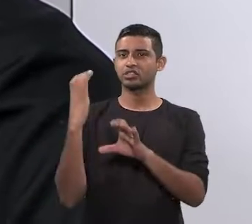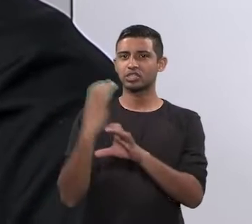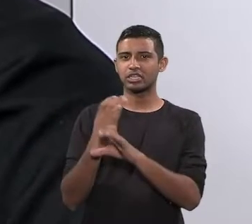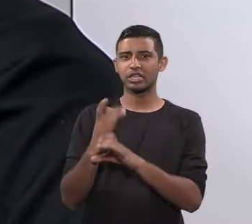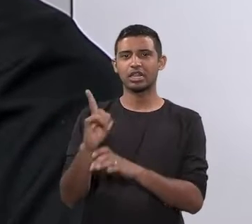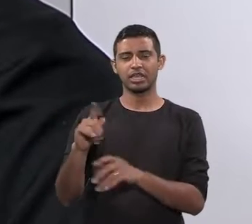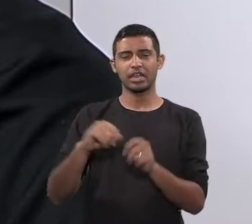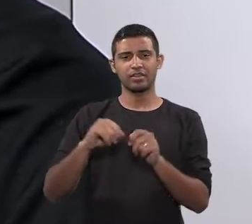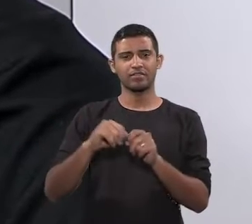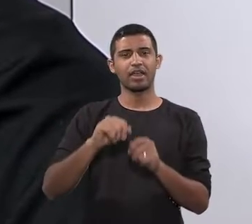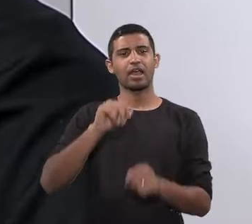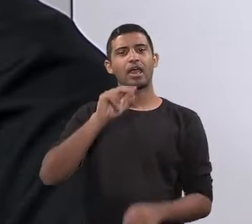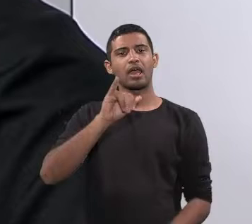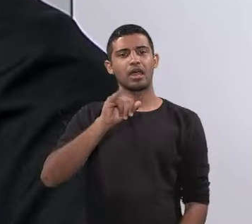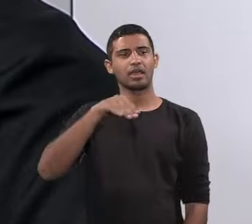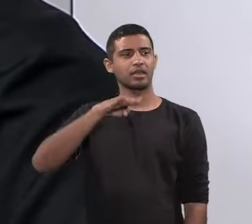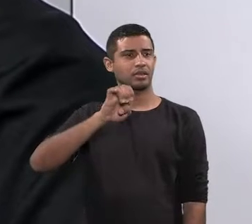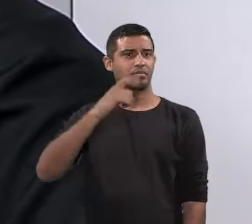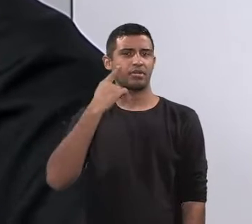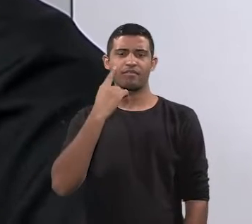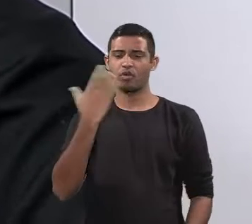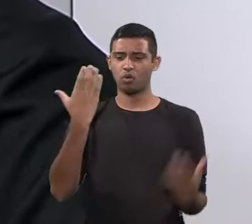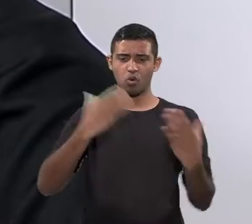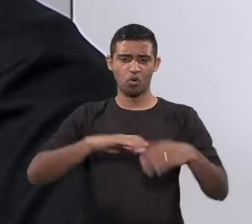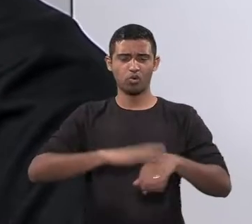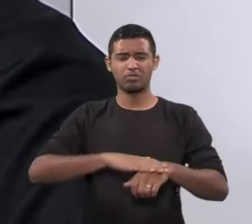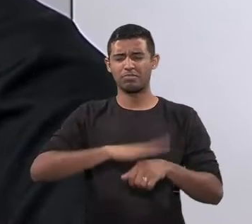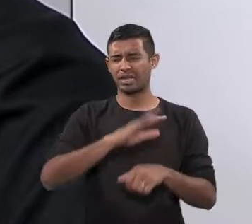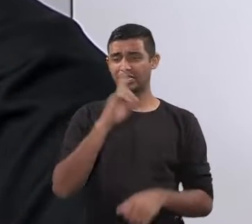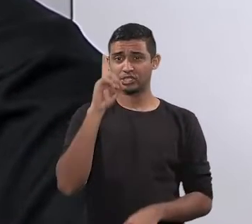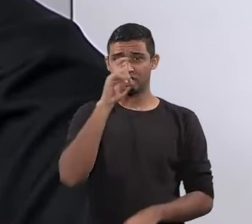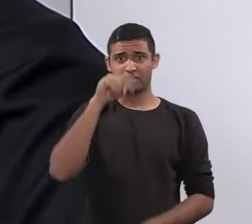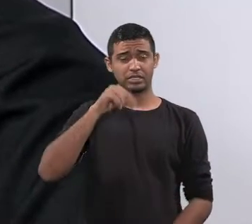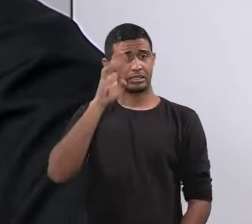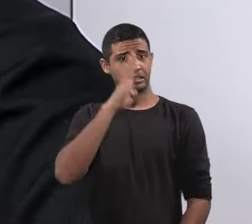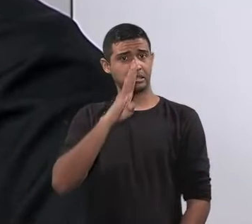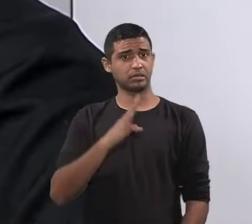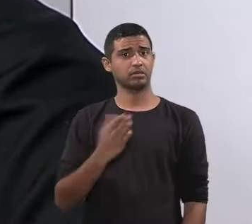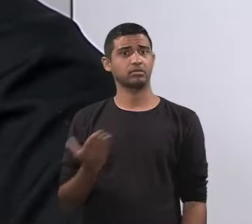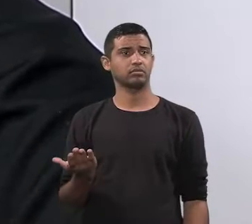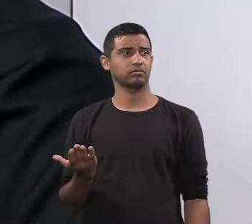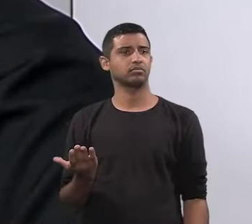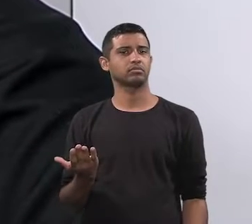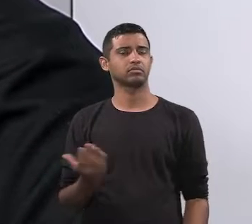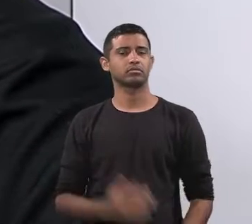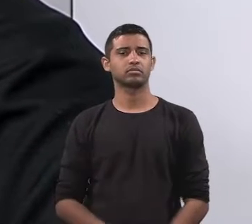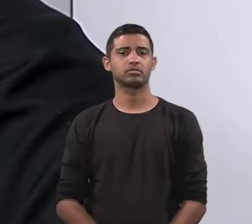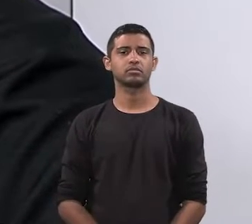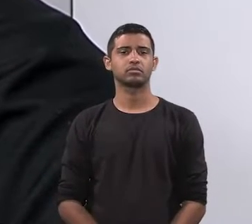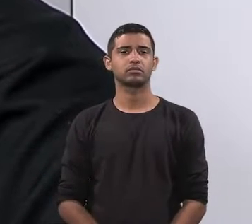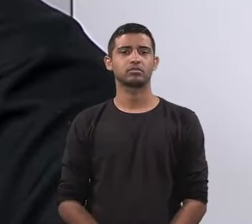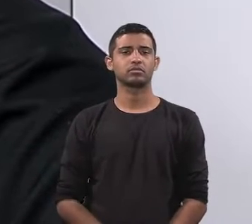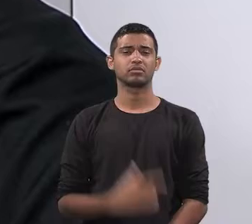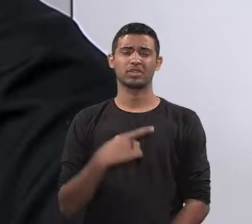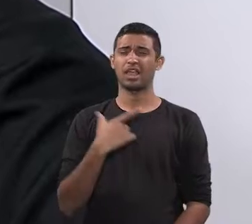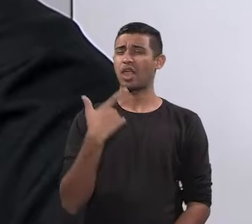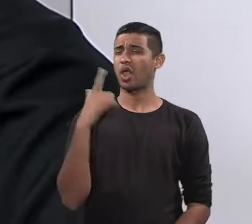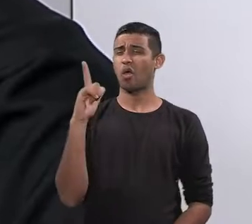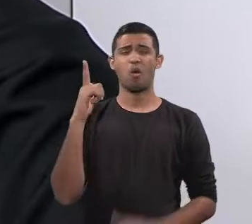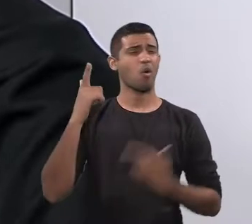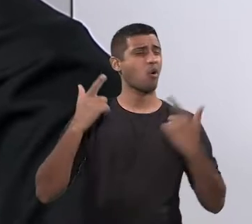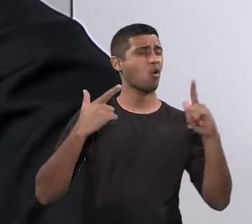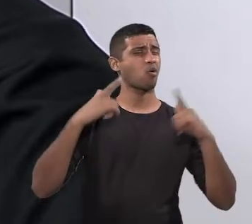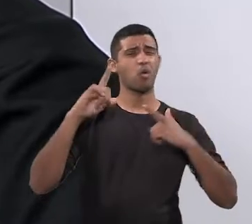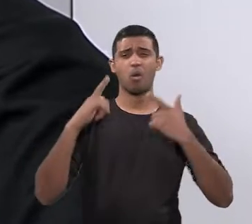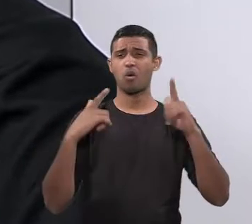ele faz o IME, um dos concursos, é o concurso mais difícil que existe no Brasil, de IME e ITA. E temos outros exemplos